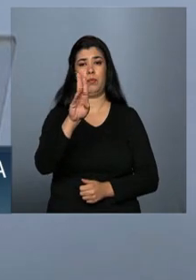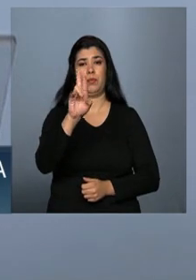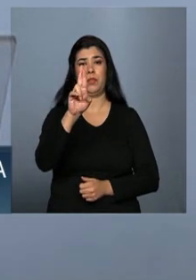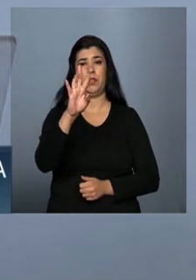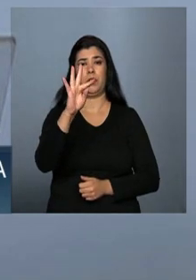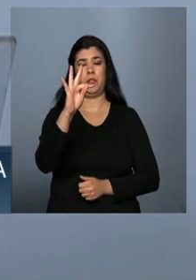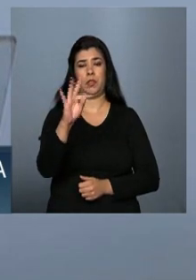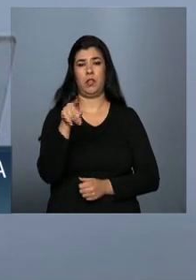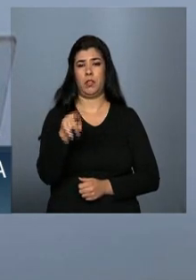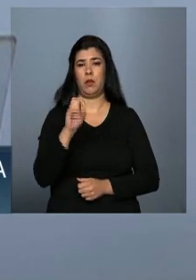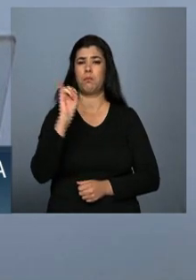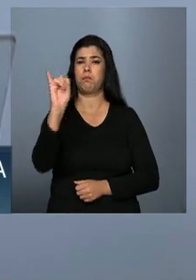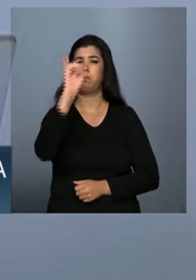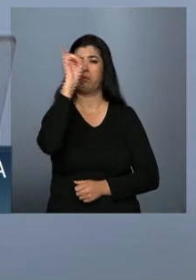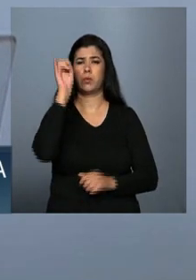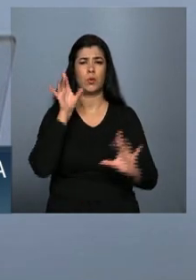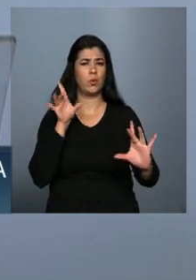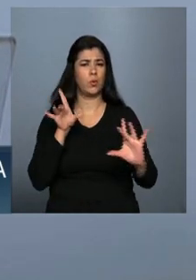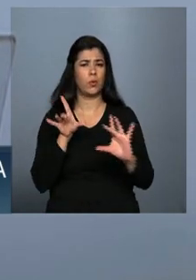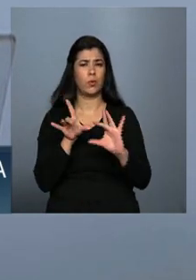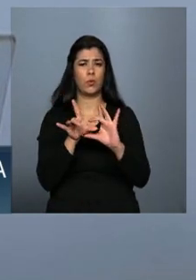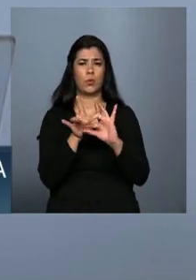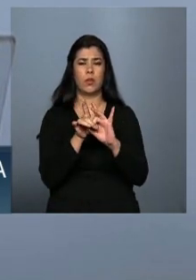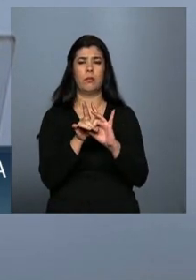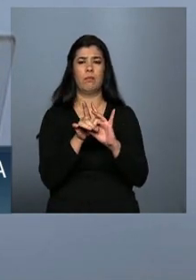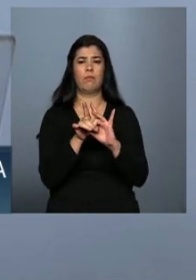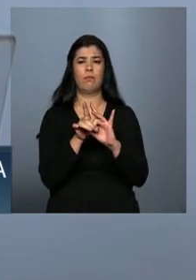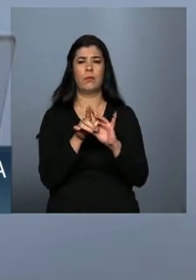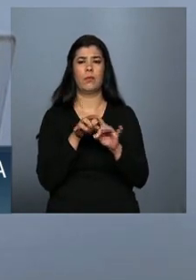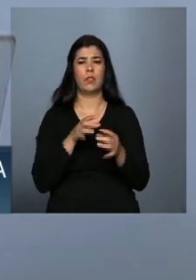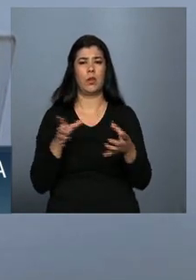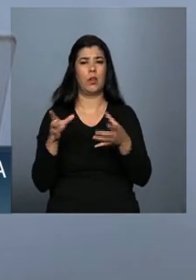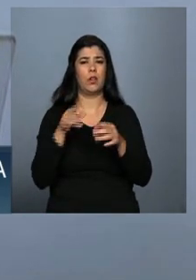uma das maiores integrações